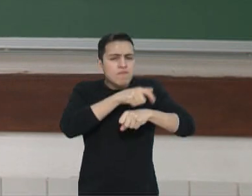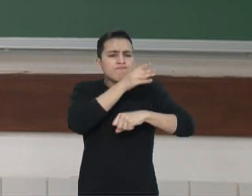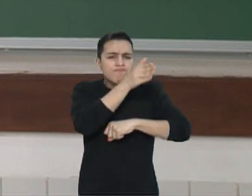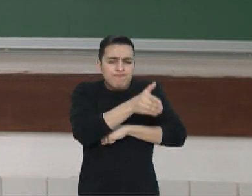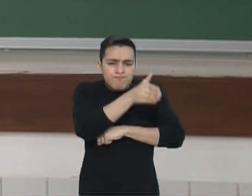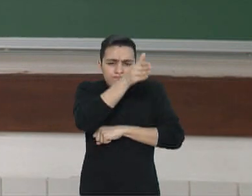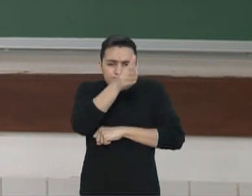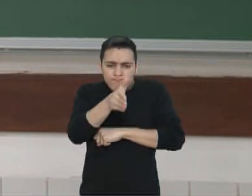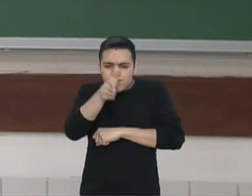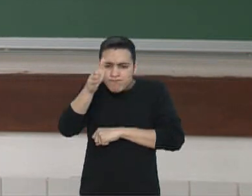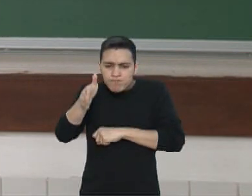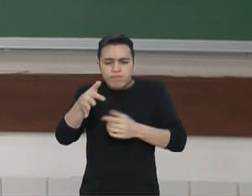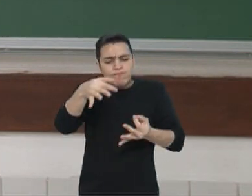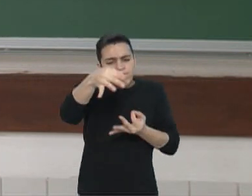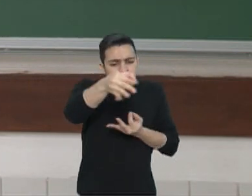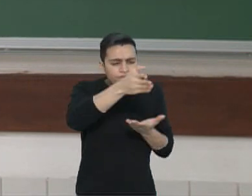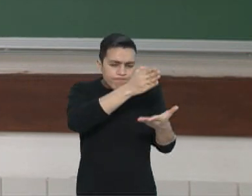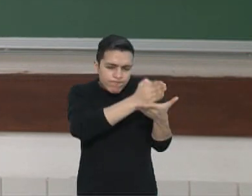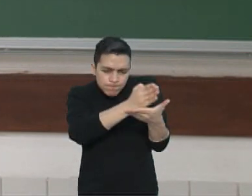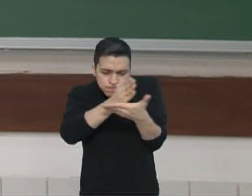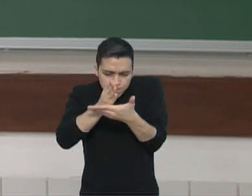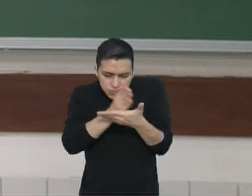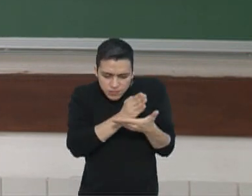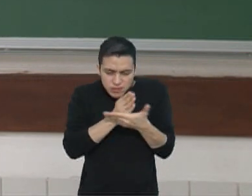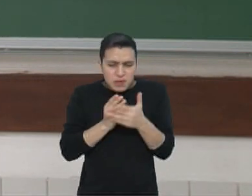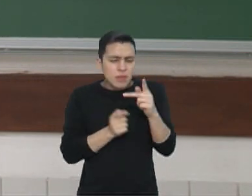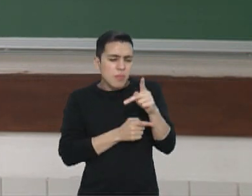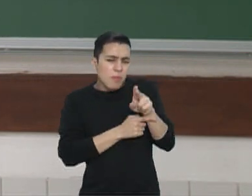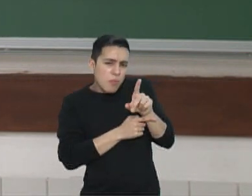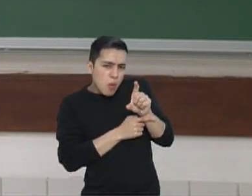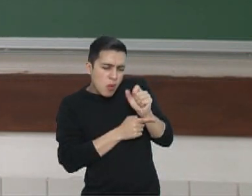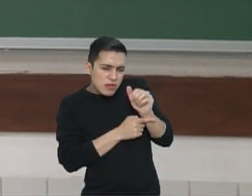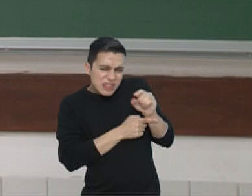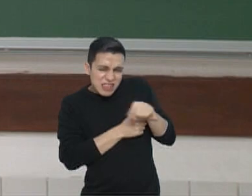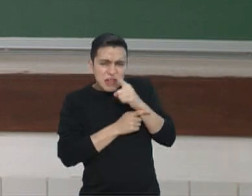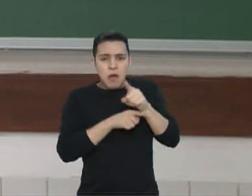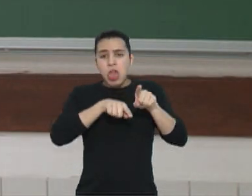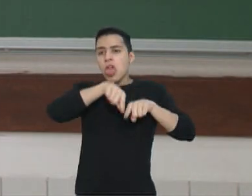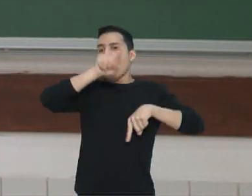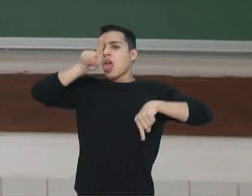de toda a música. Essa pulsação dificilmente terá variação.